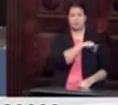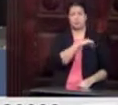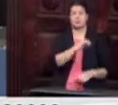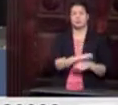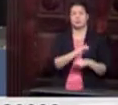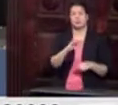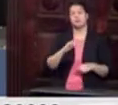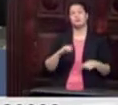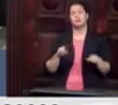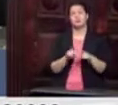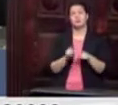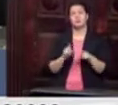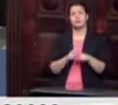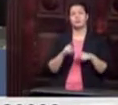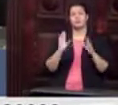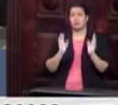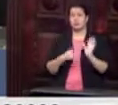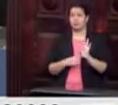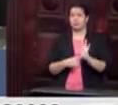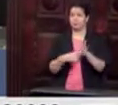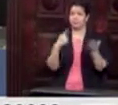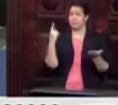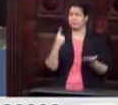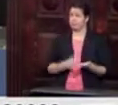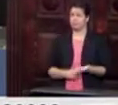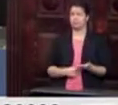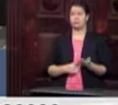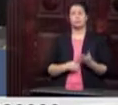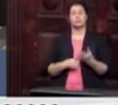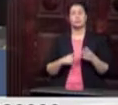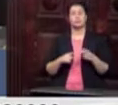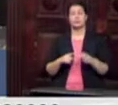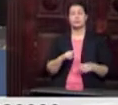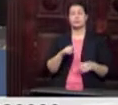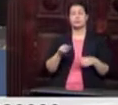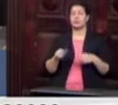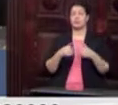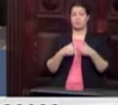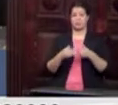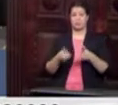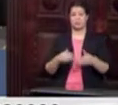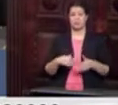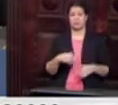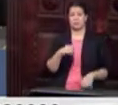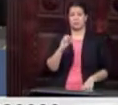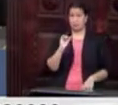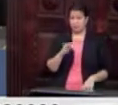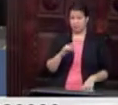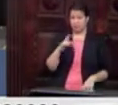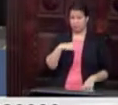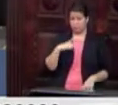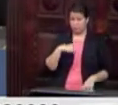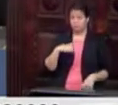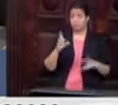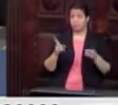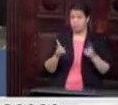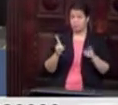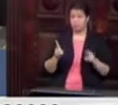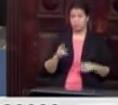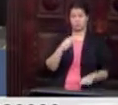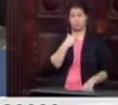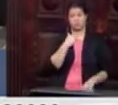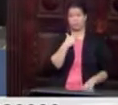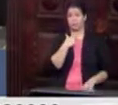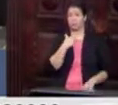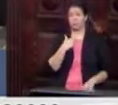apresentada compromissos, foram colocados compromissos que, a princípio, se isso for mantido, não